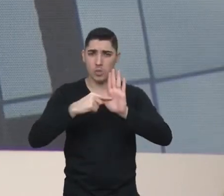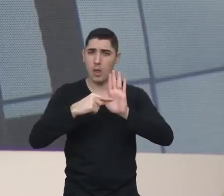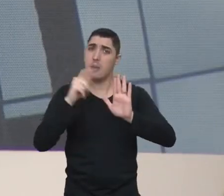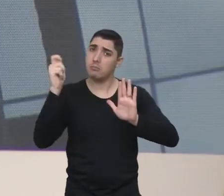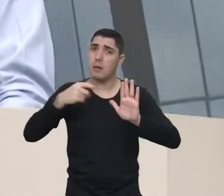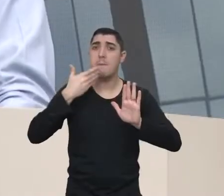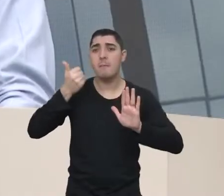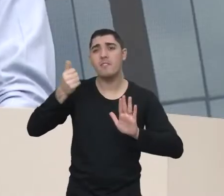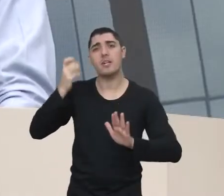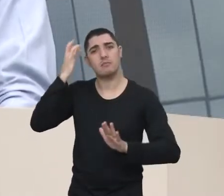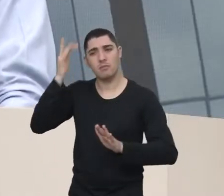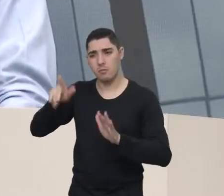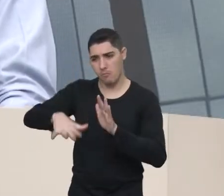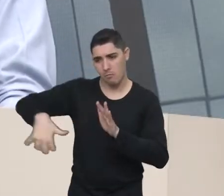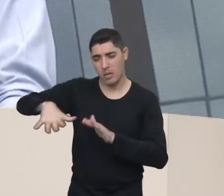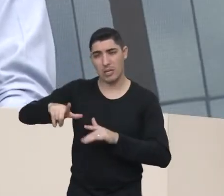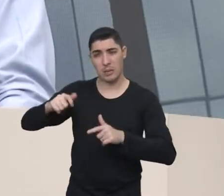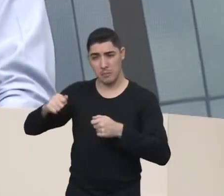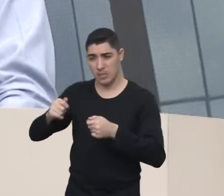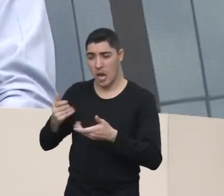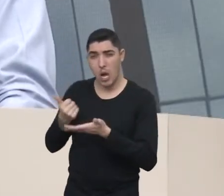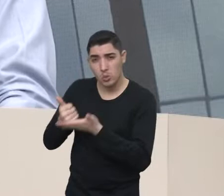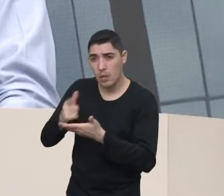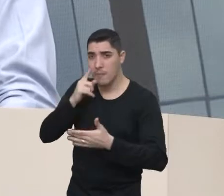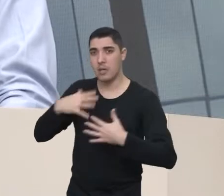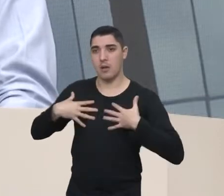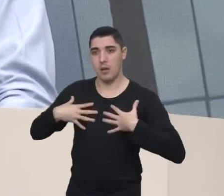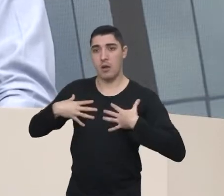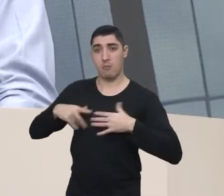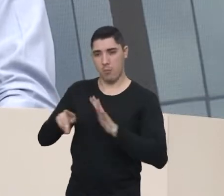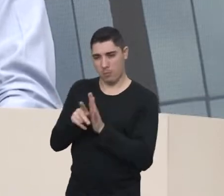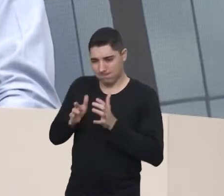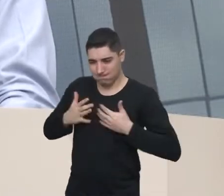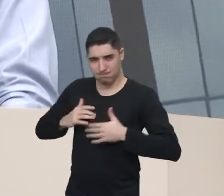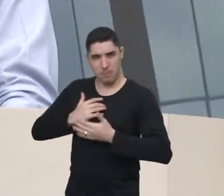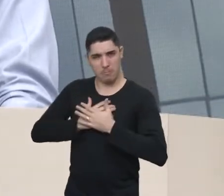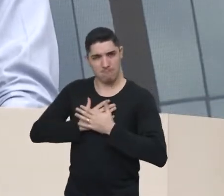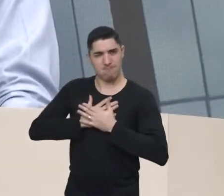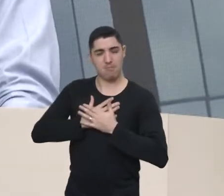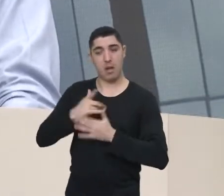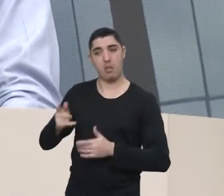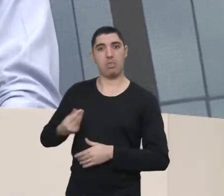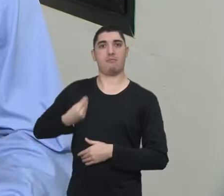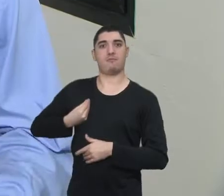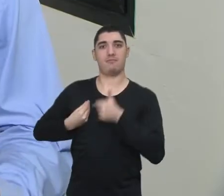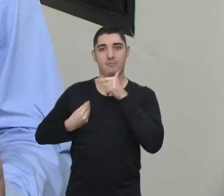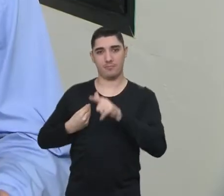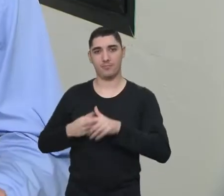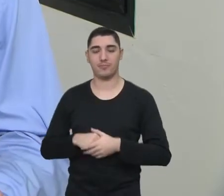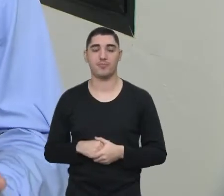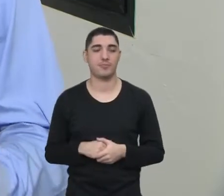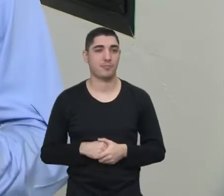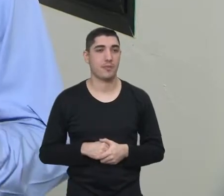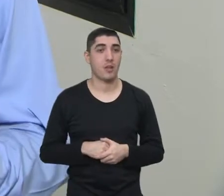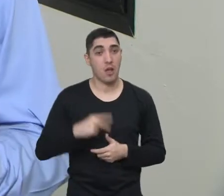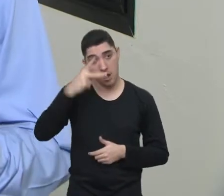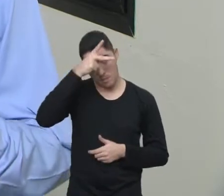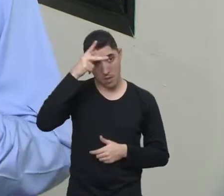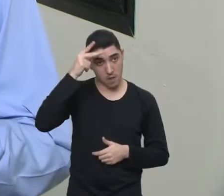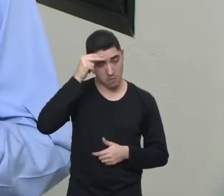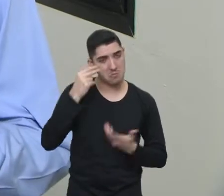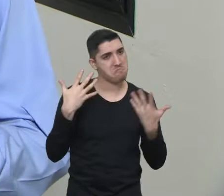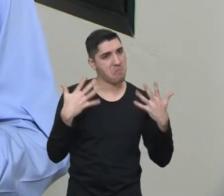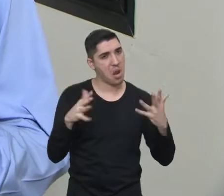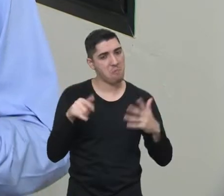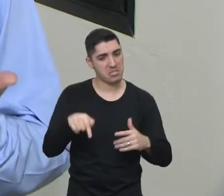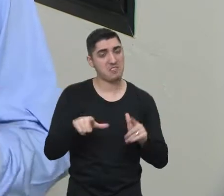o trajeto, a fim de que as manobras de reanimação sejam iniciadas o quanto antes. A prefeitura está de parabéns